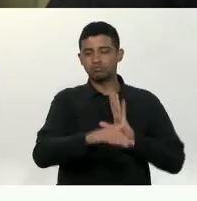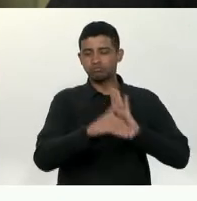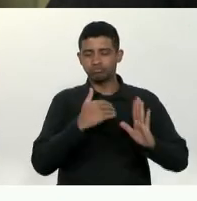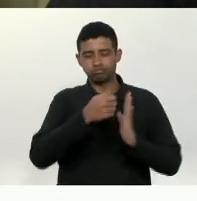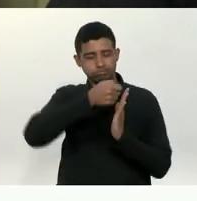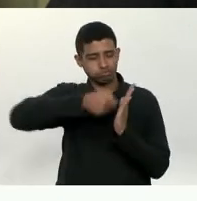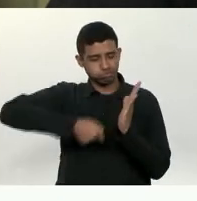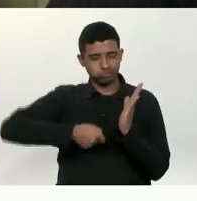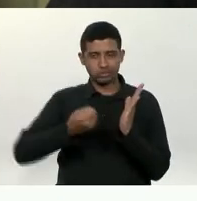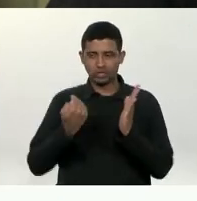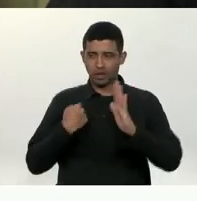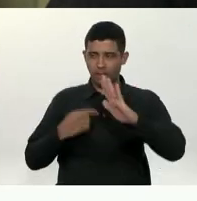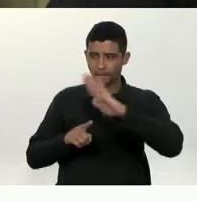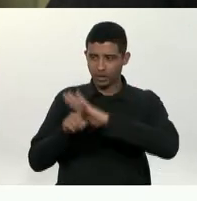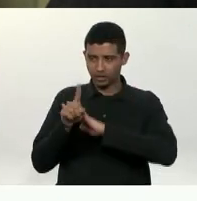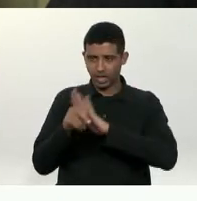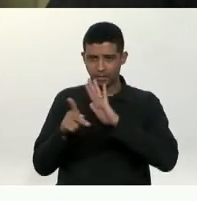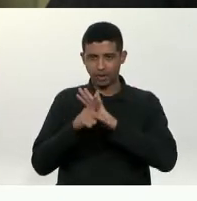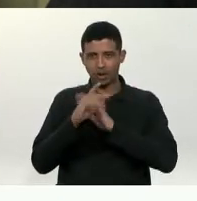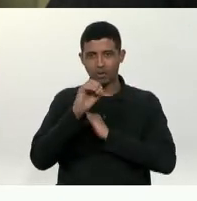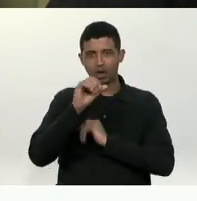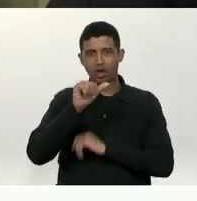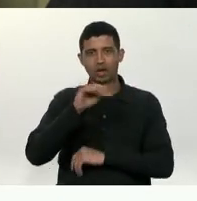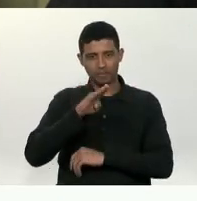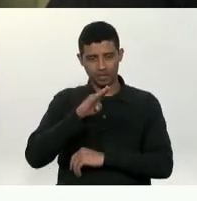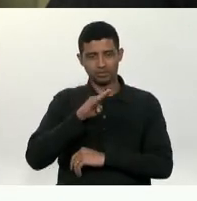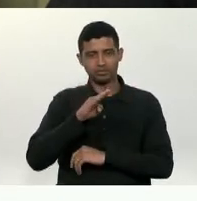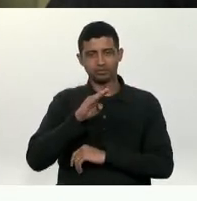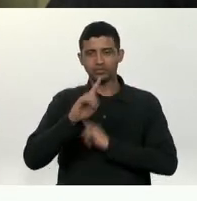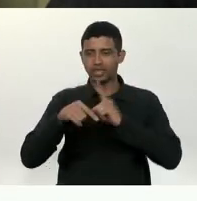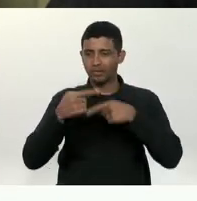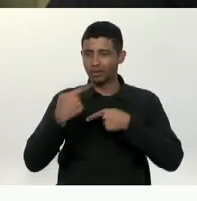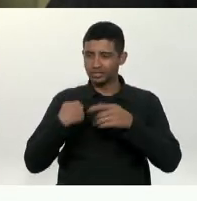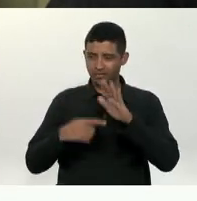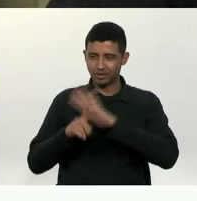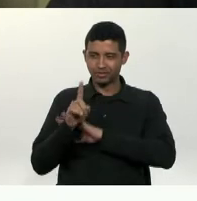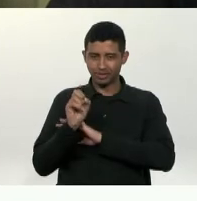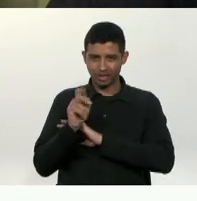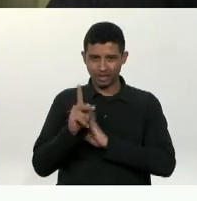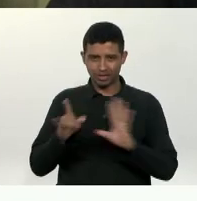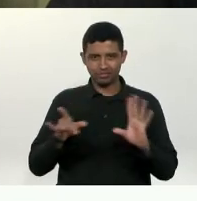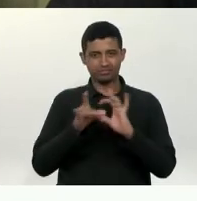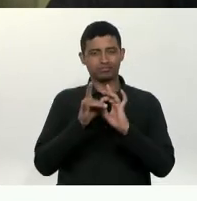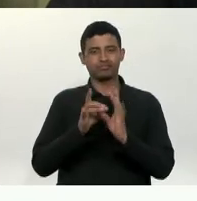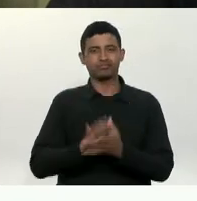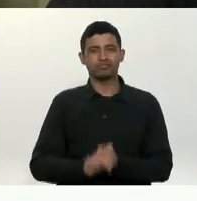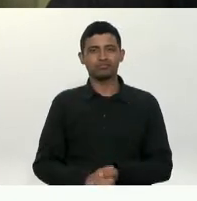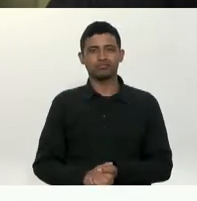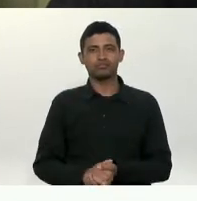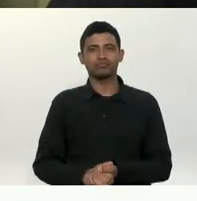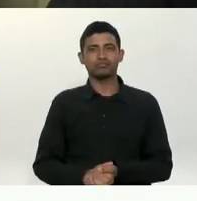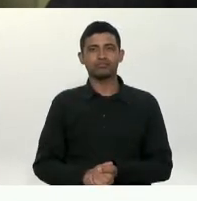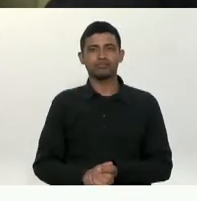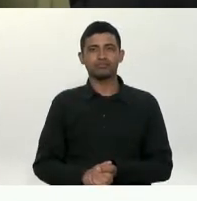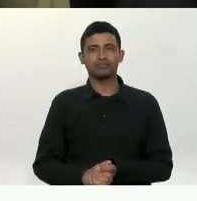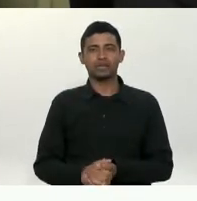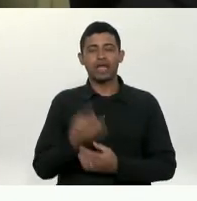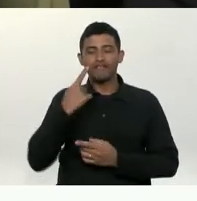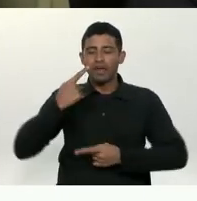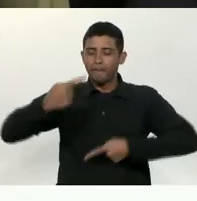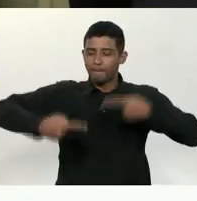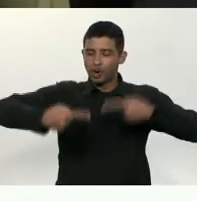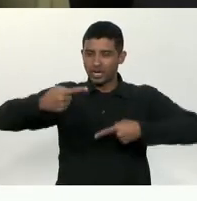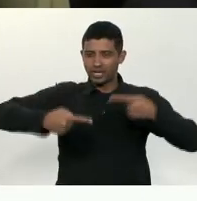fazer da pergunta da OAB, a minha pergunta, obviamente, para dar legitimidade. Quanto à política de expansão do